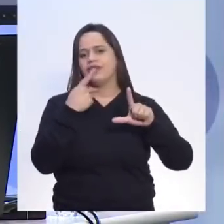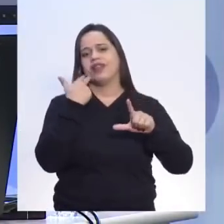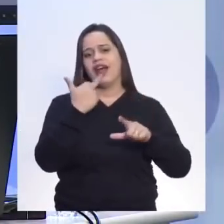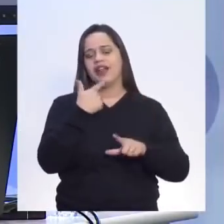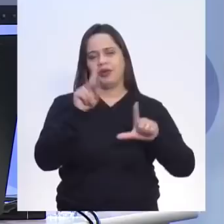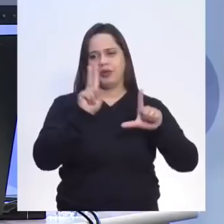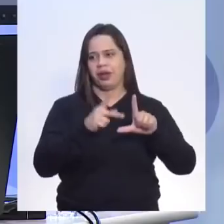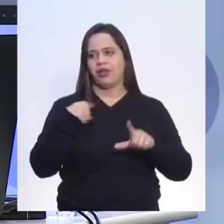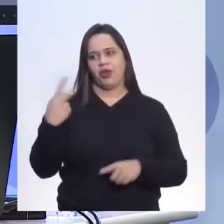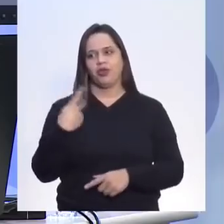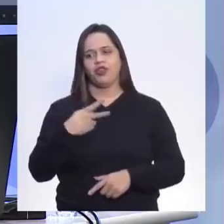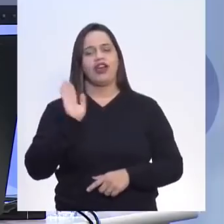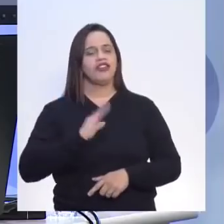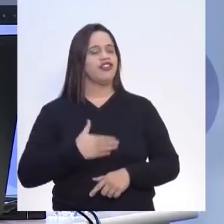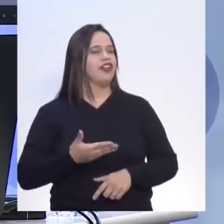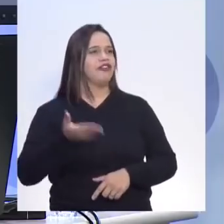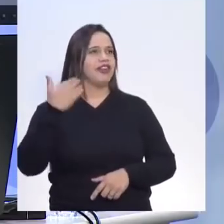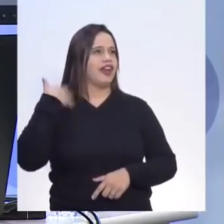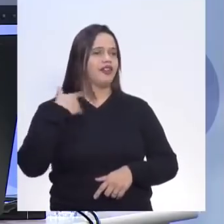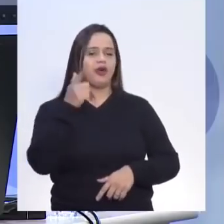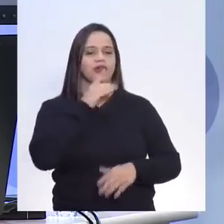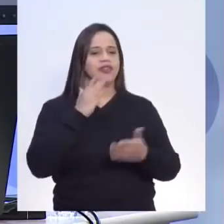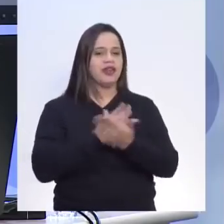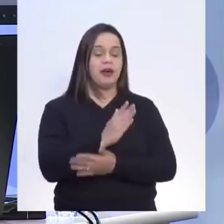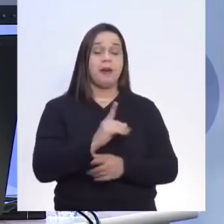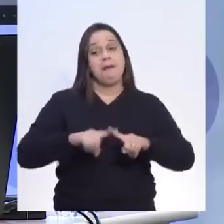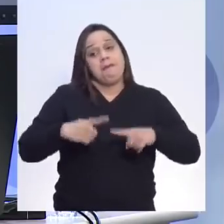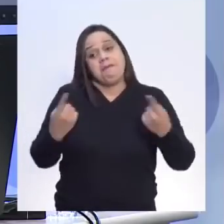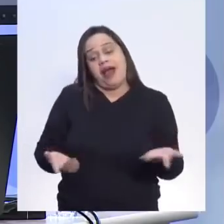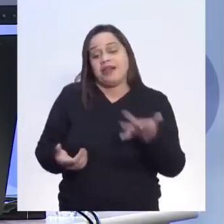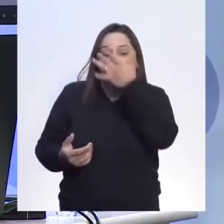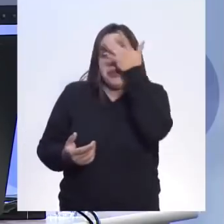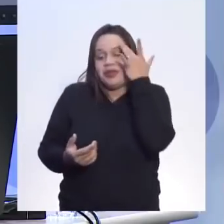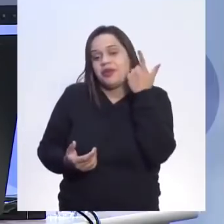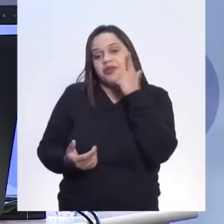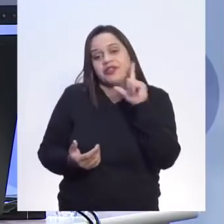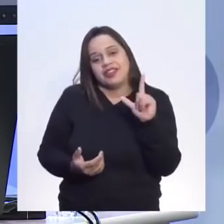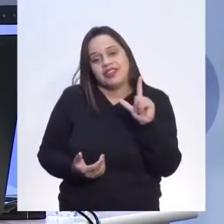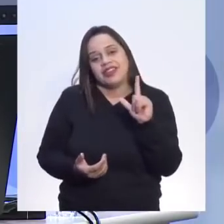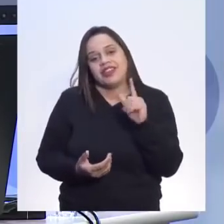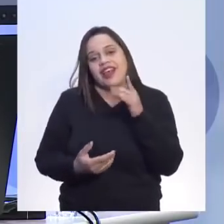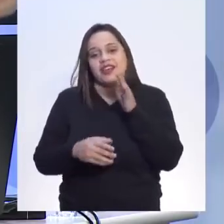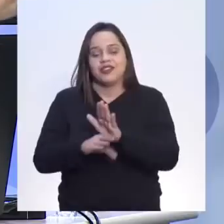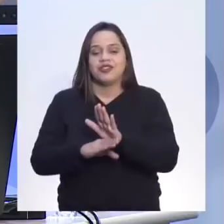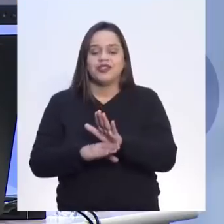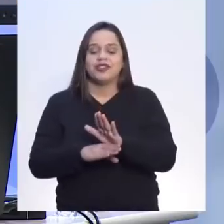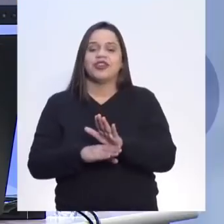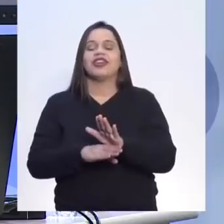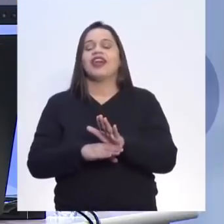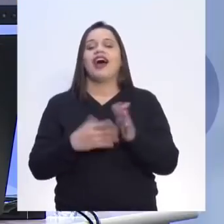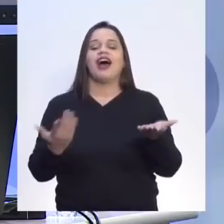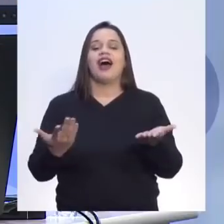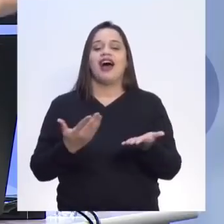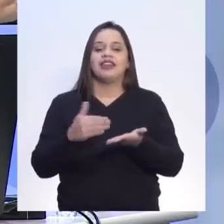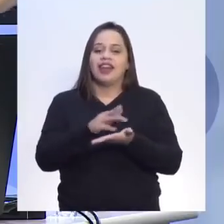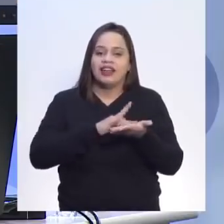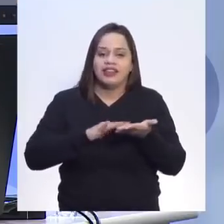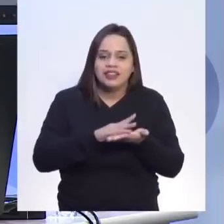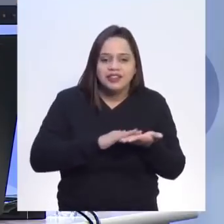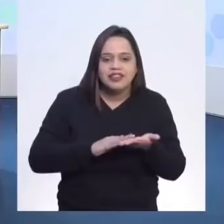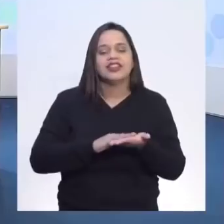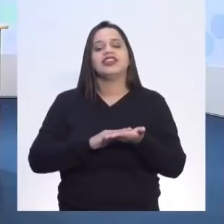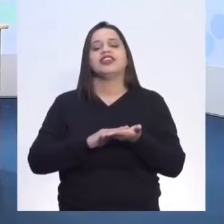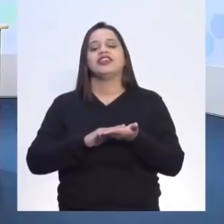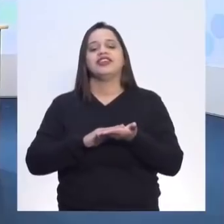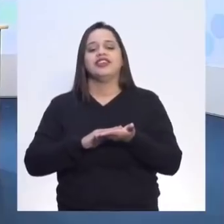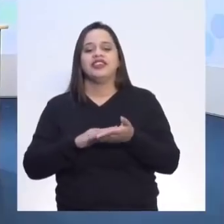ficado lá atrás. Mas vai que, né, de repente alguém ajudasse, a gente passasse da esfinge, passasse do oráculo, da Pítia,